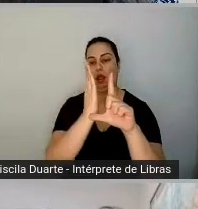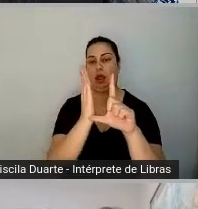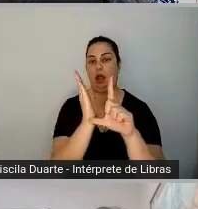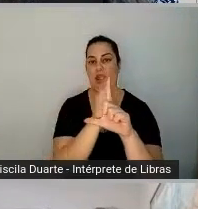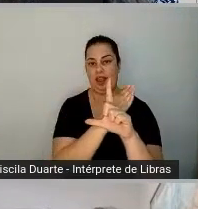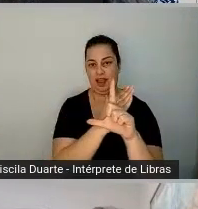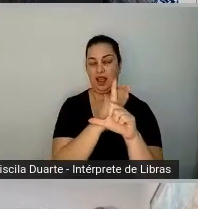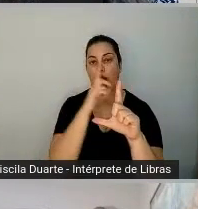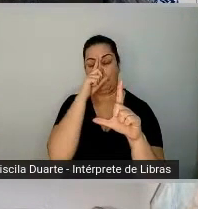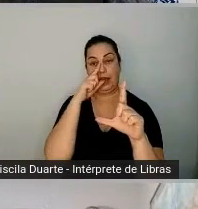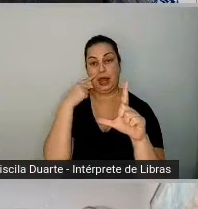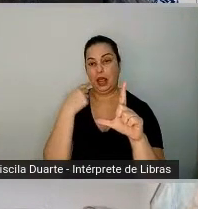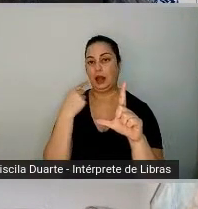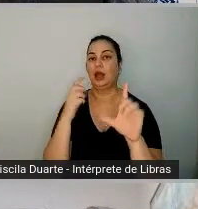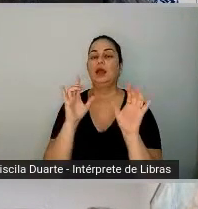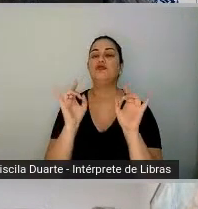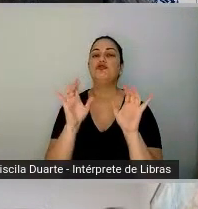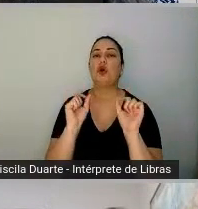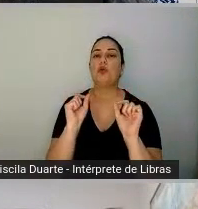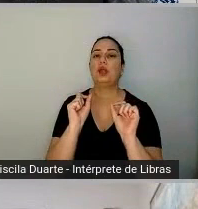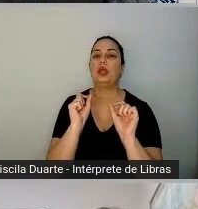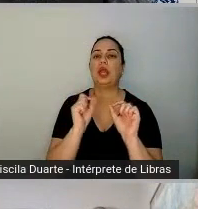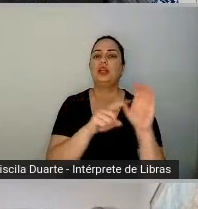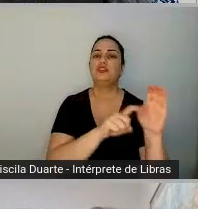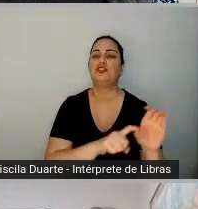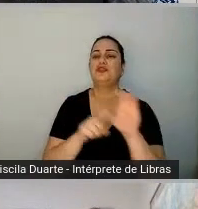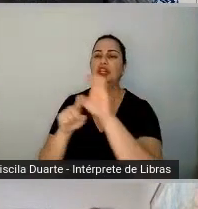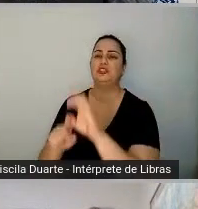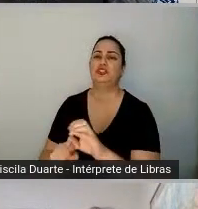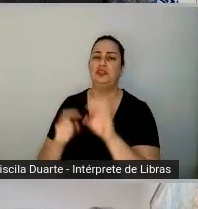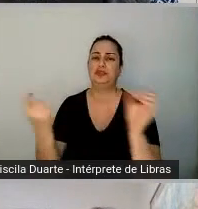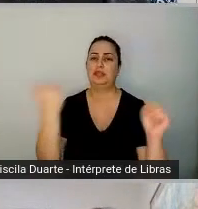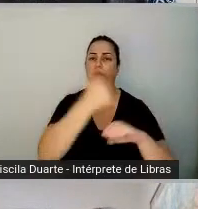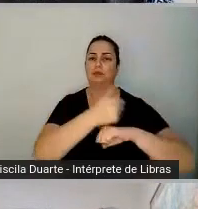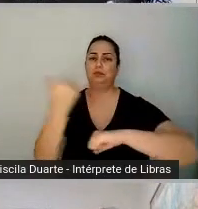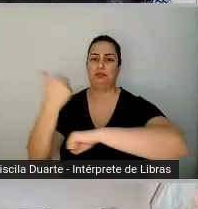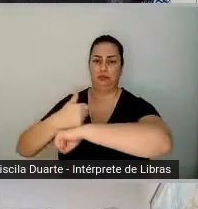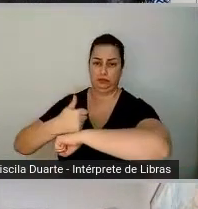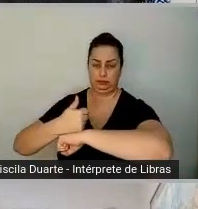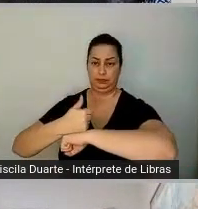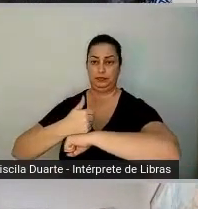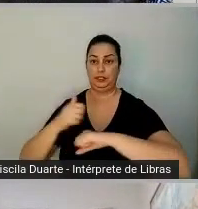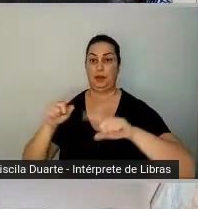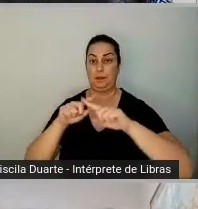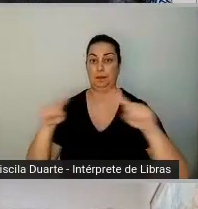né? Mas vamos ver, né? Por exemplo, em 2019, a gente